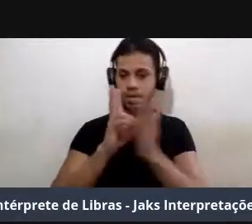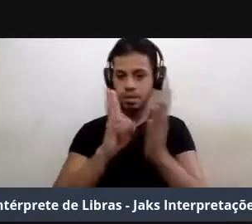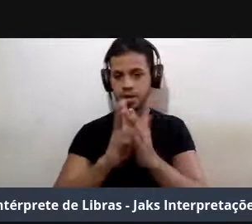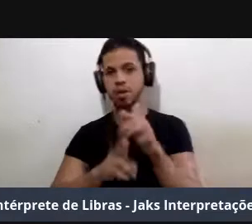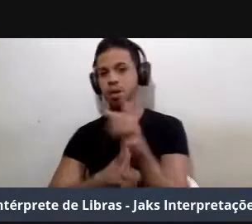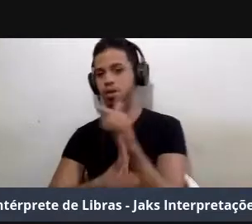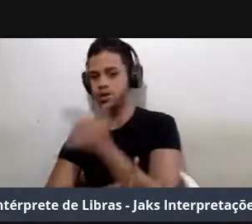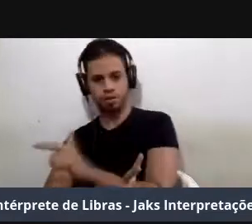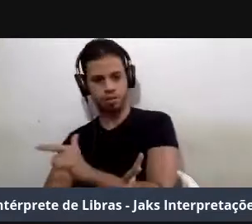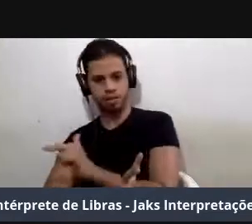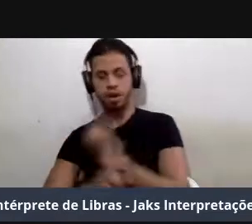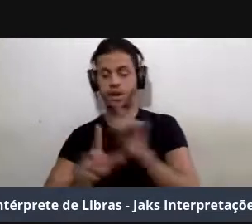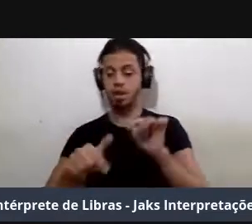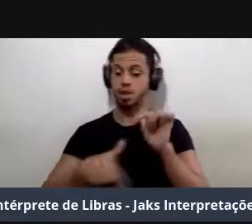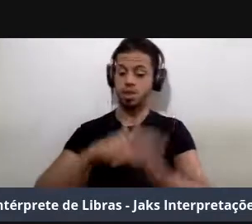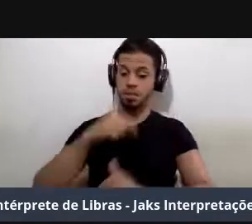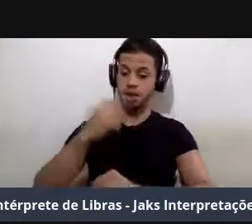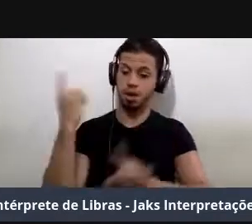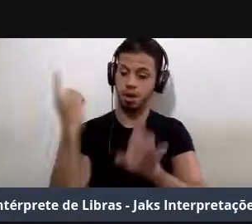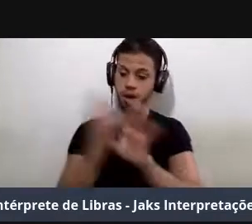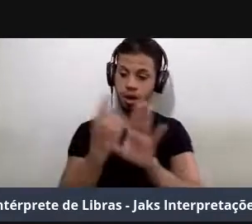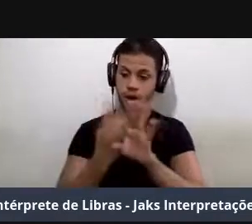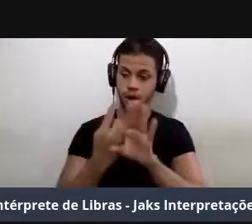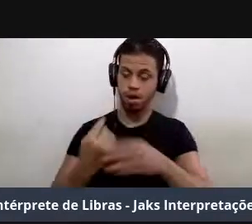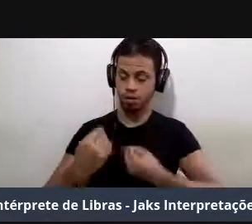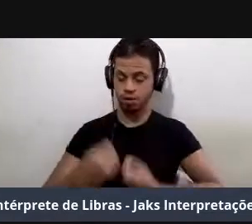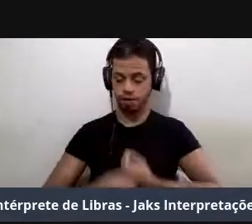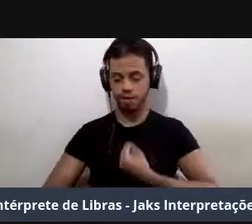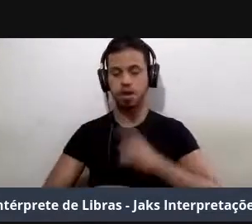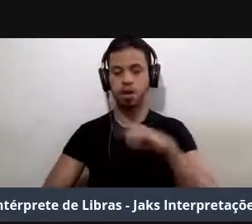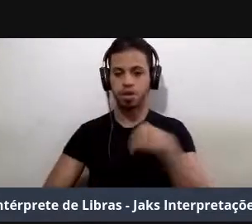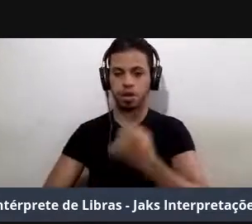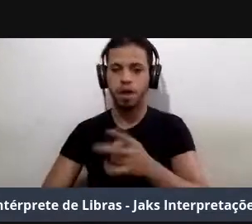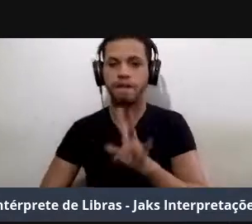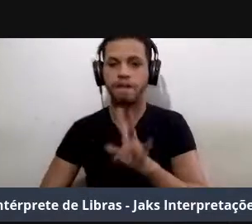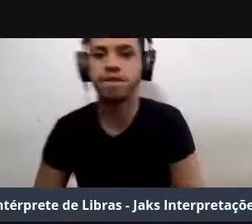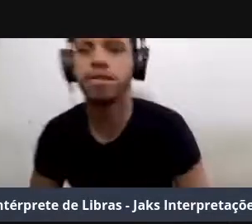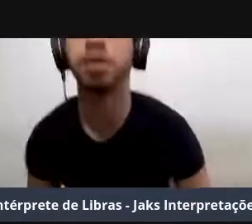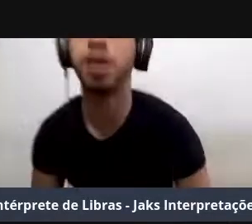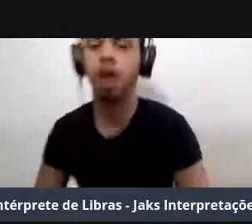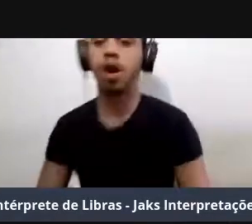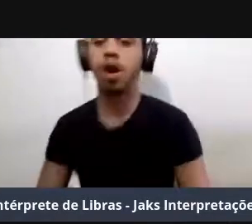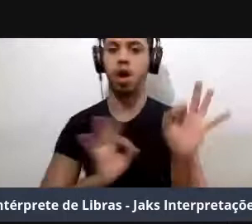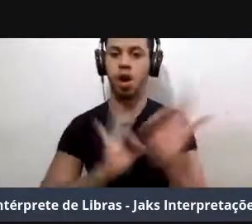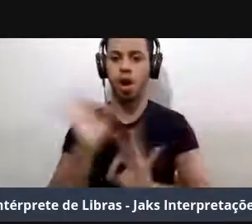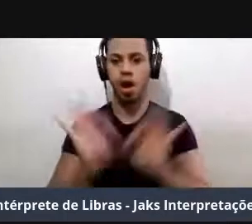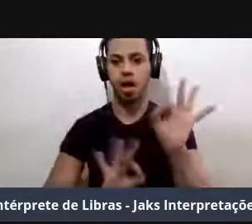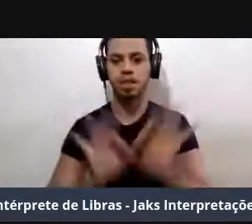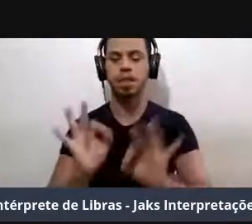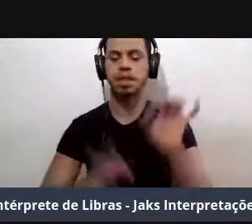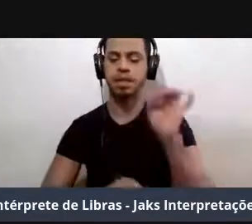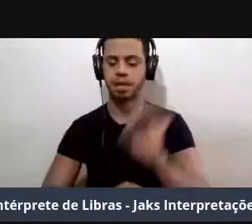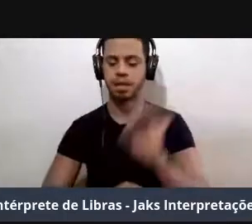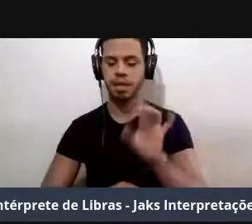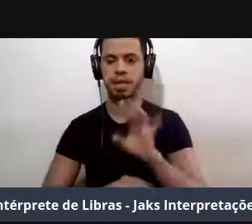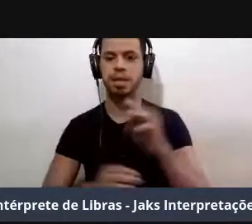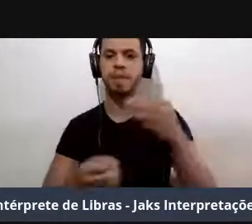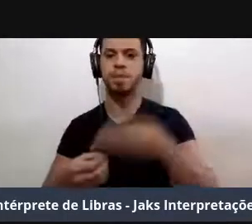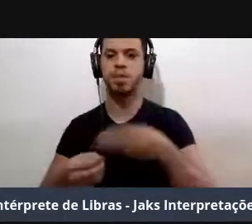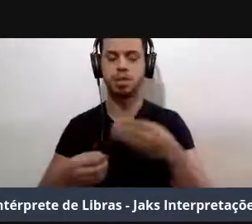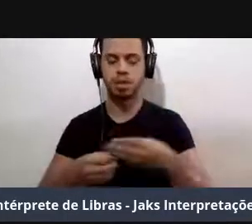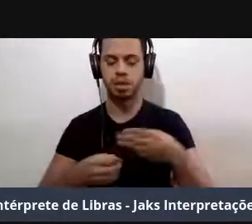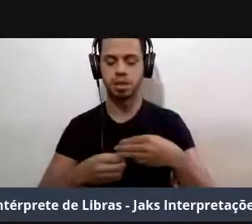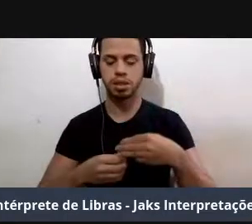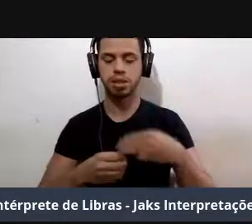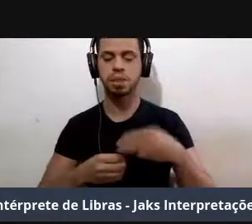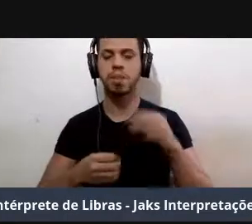trabalhamos com os encontros, nós vamos logo organizando. Cada município, ele apresenta a